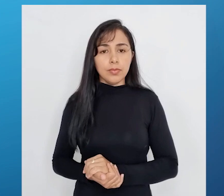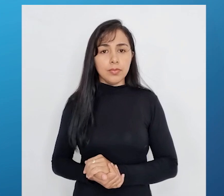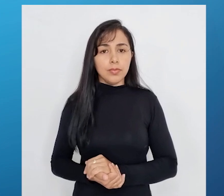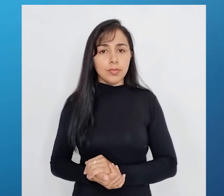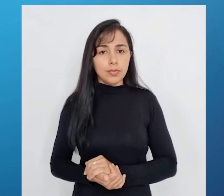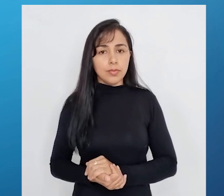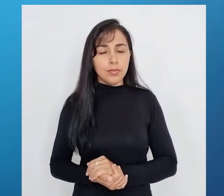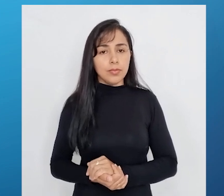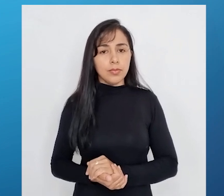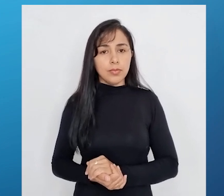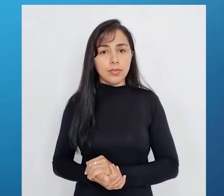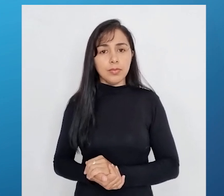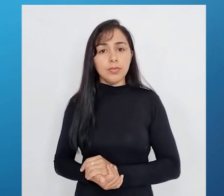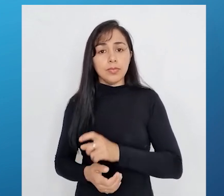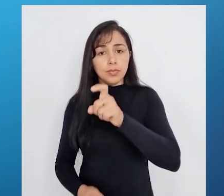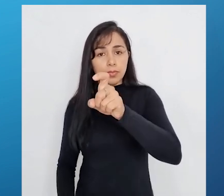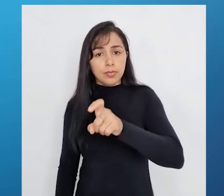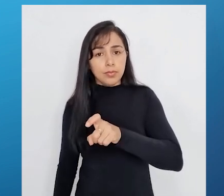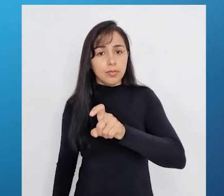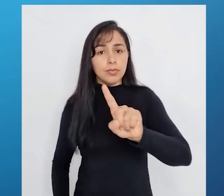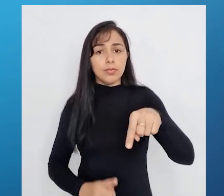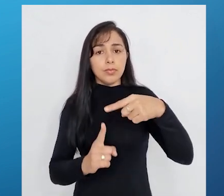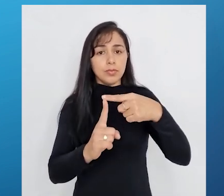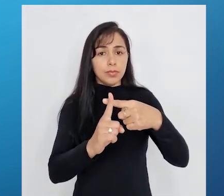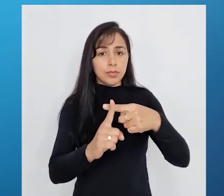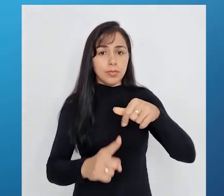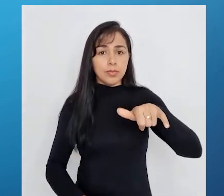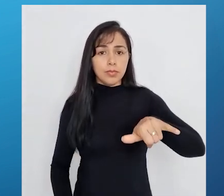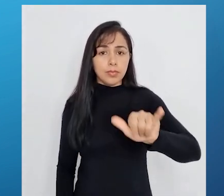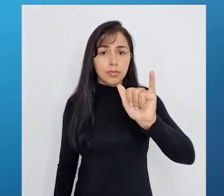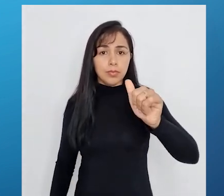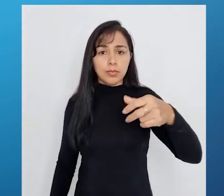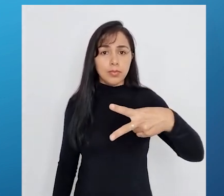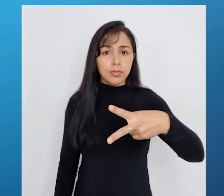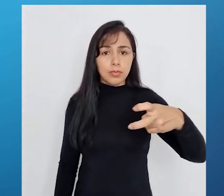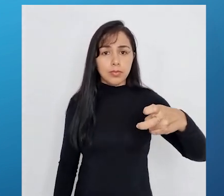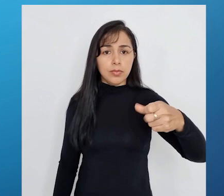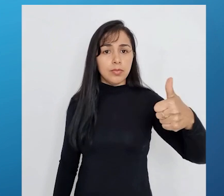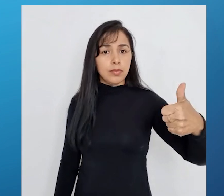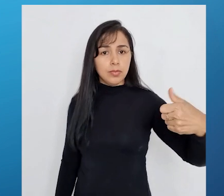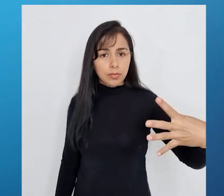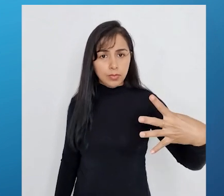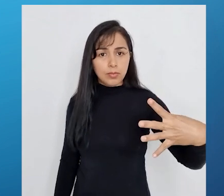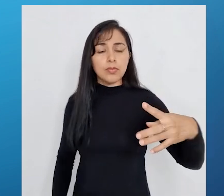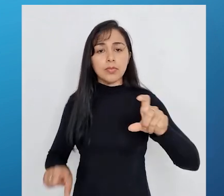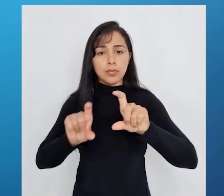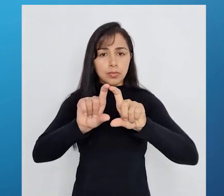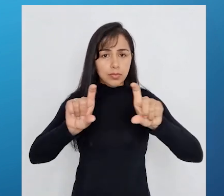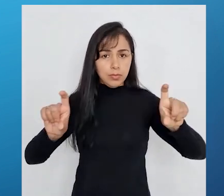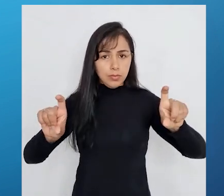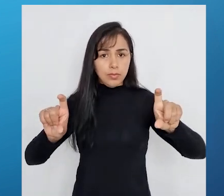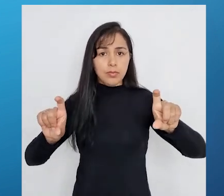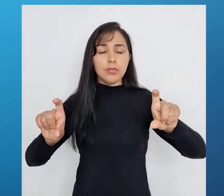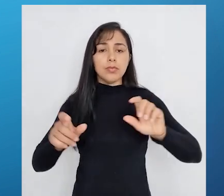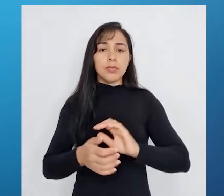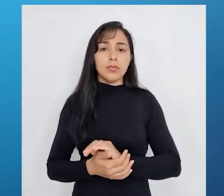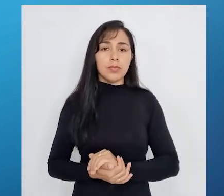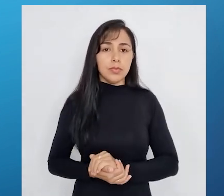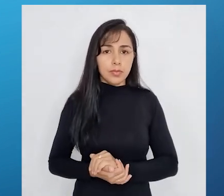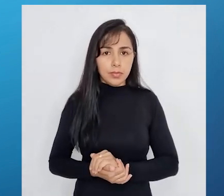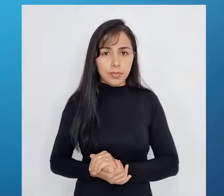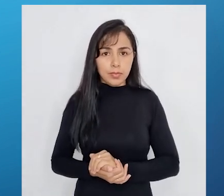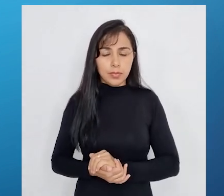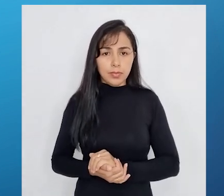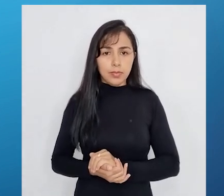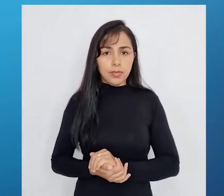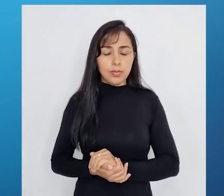a 14. Deixa eu melhorar esse 4, que ele ficou não tão legal, né? Senão a gente pode se confundir. 14. E